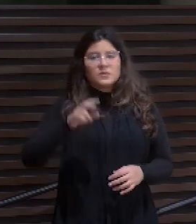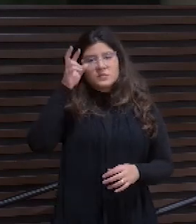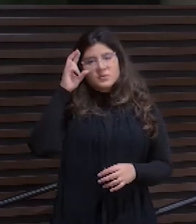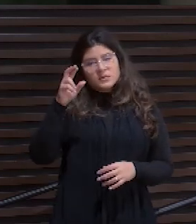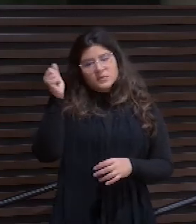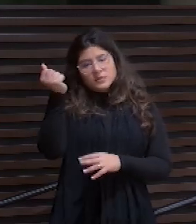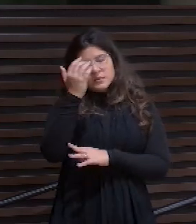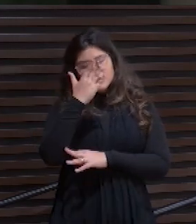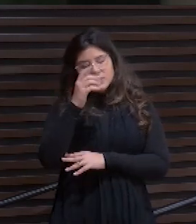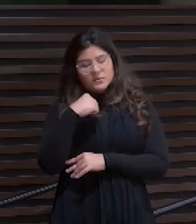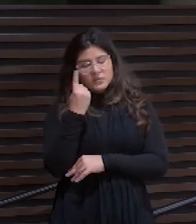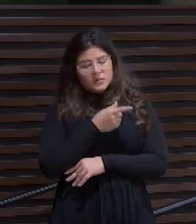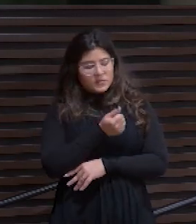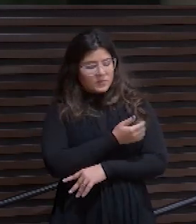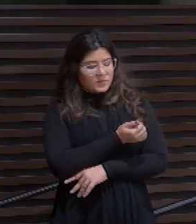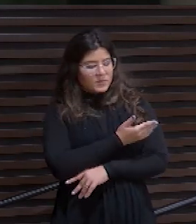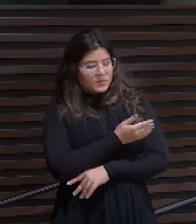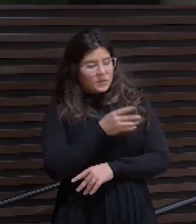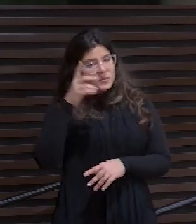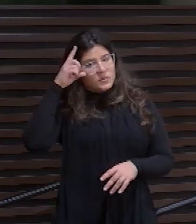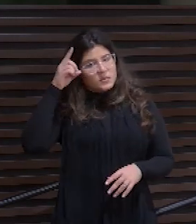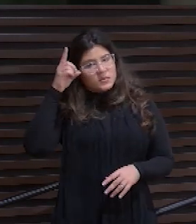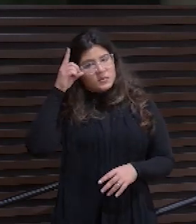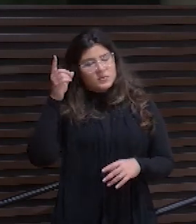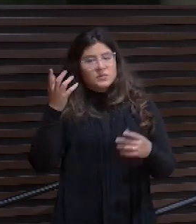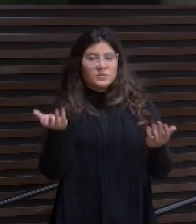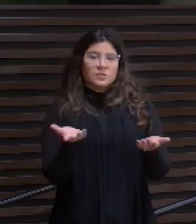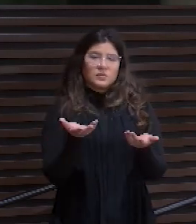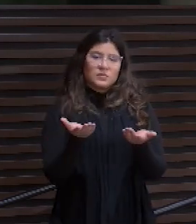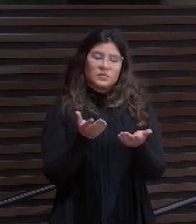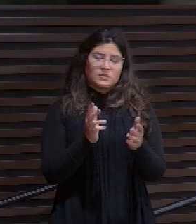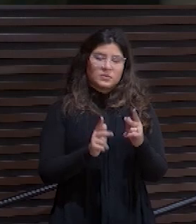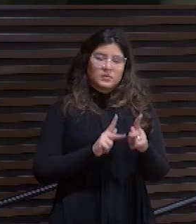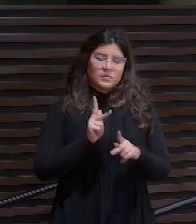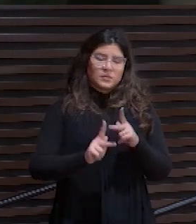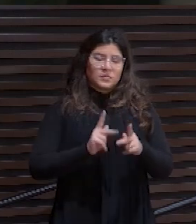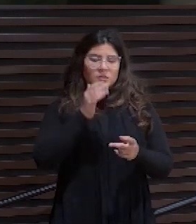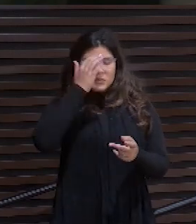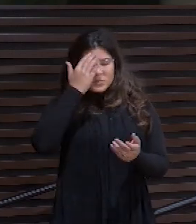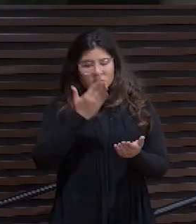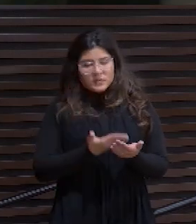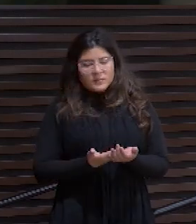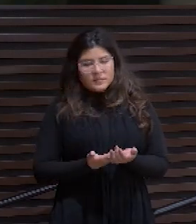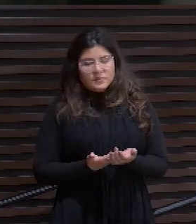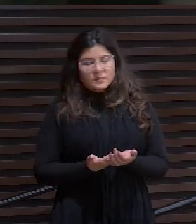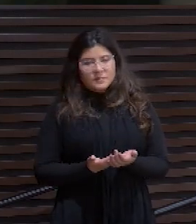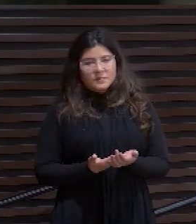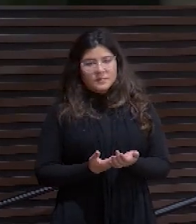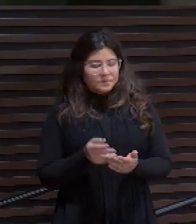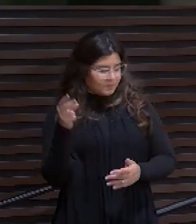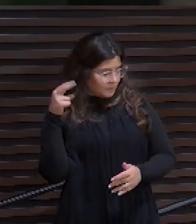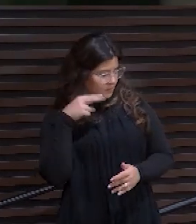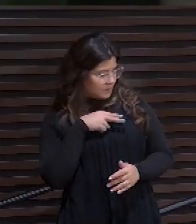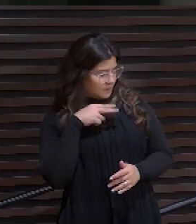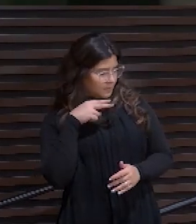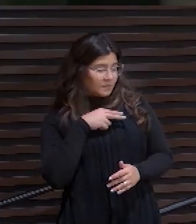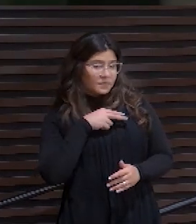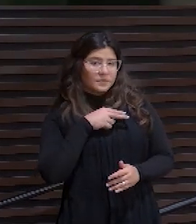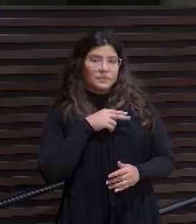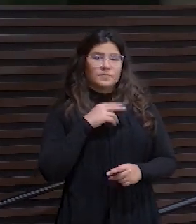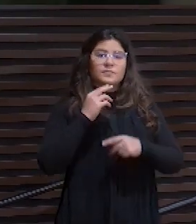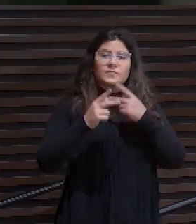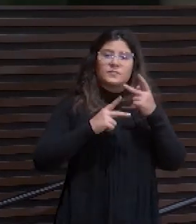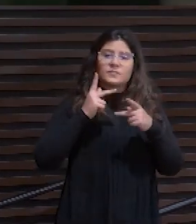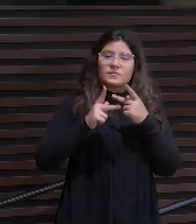dia. Que hoje, aqueles que creem, hoje, quando eu olho para mim, eu digo,